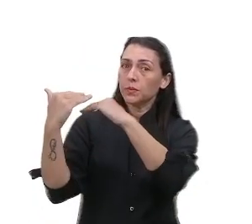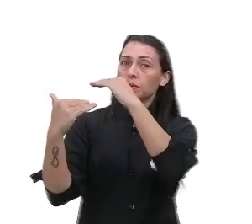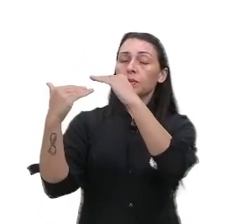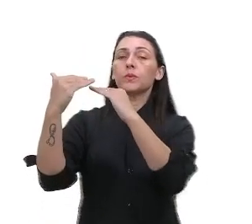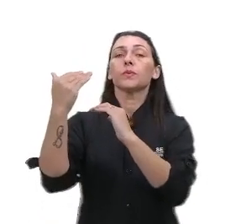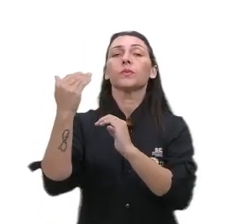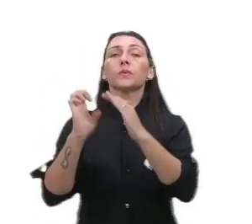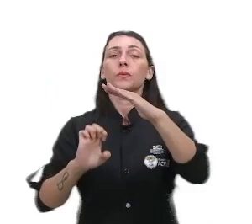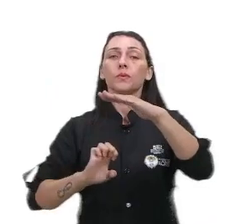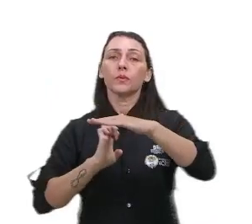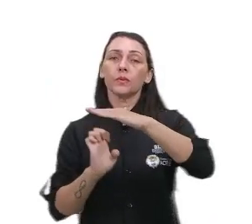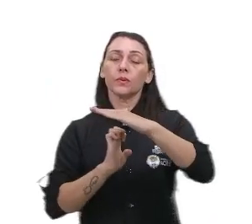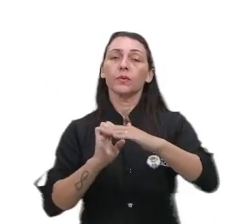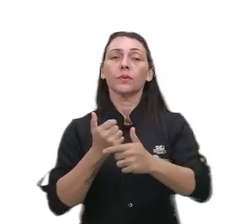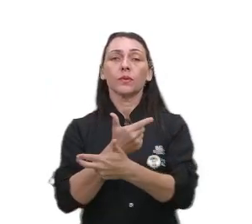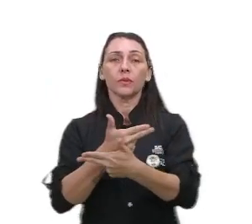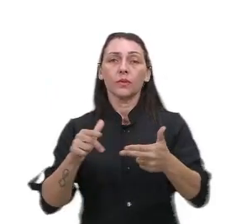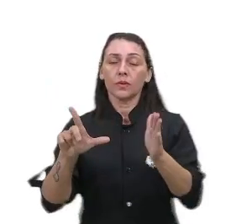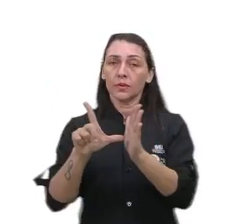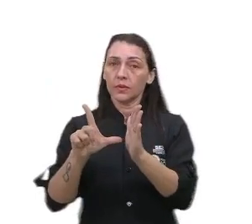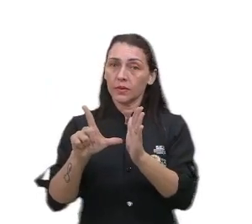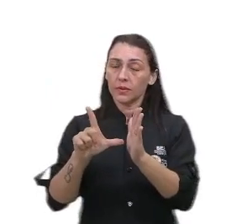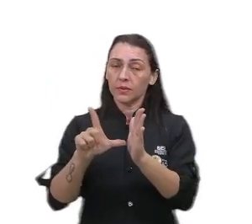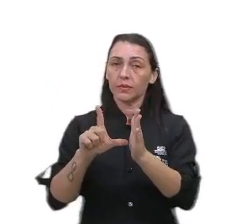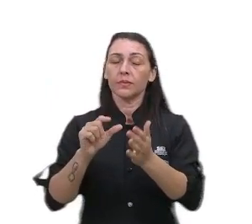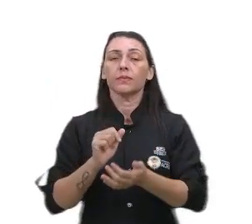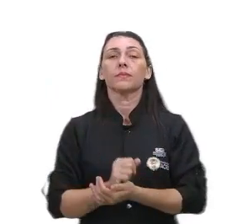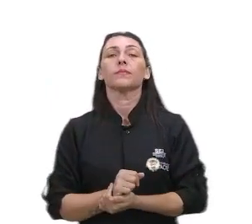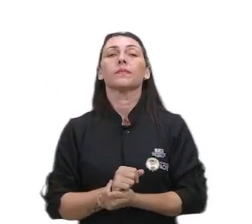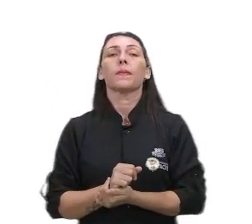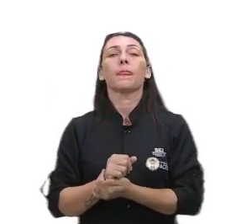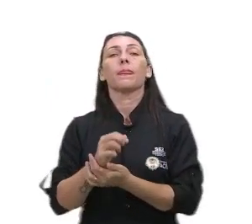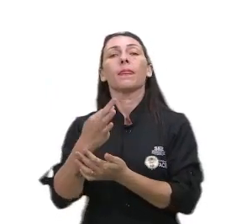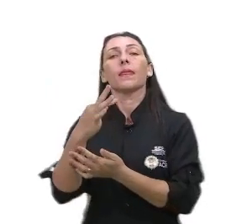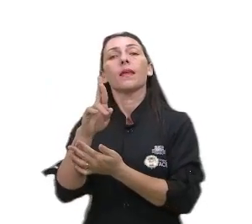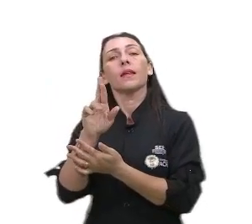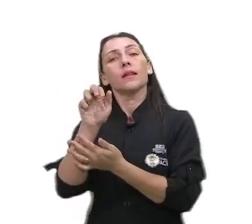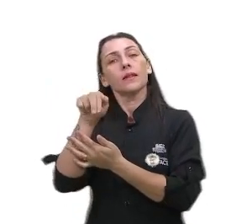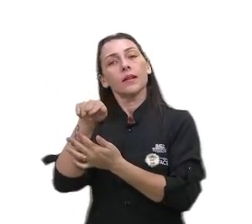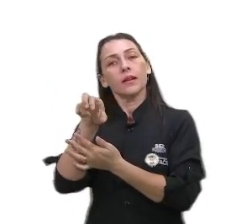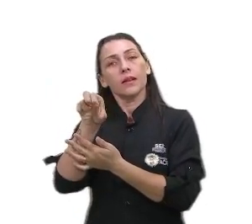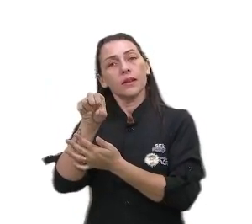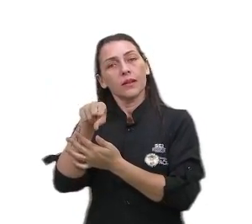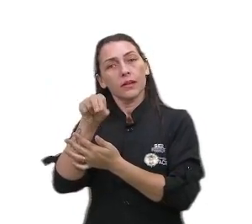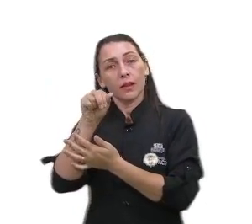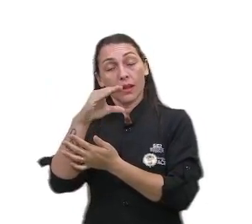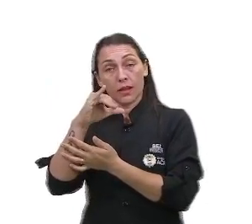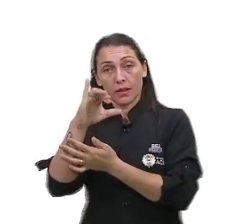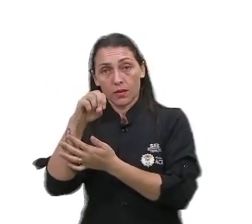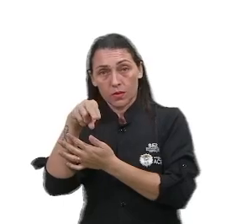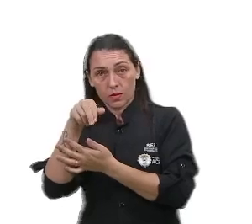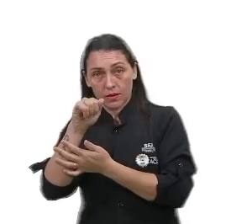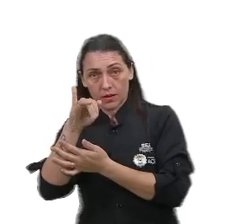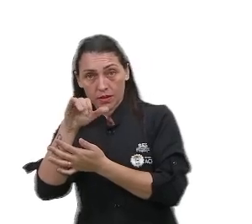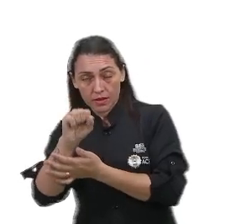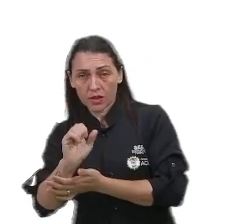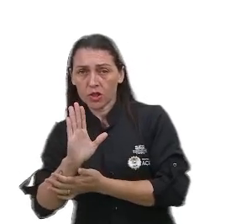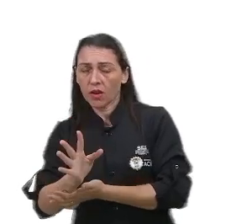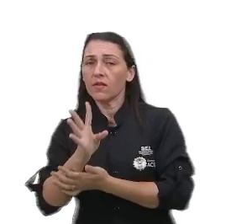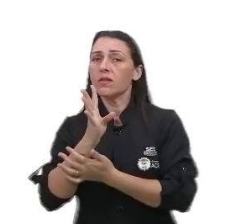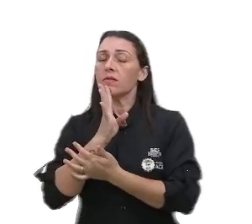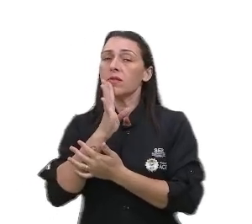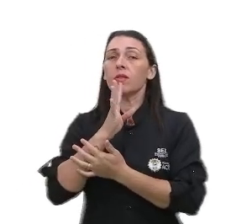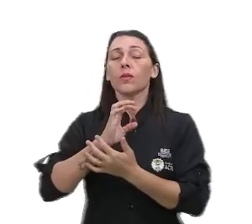empresas conhecidas como empresas transnacionais, que também já foi por muito tempo conhecida